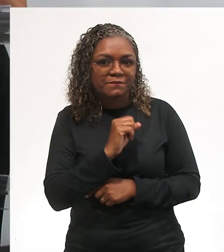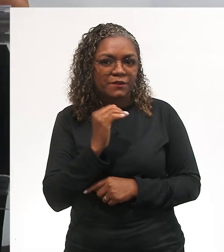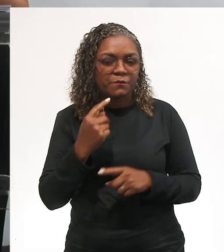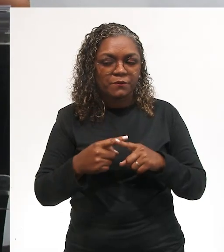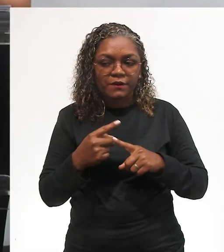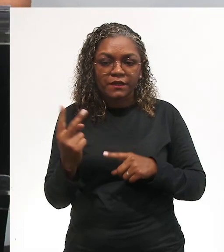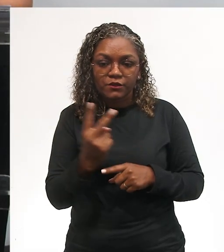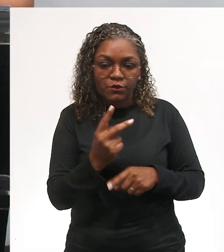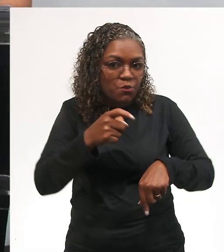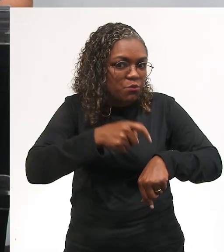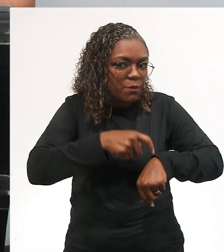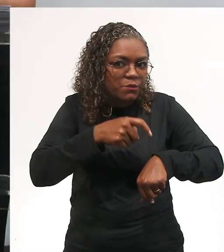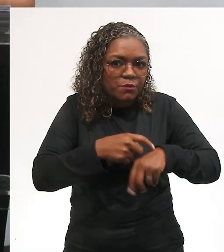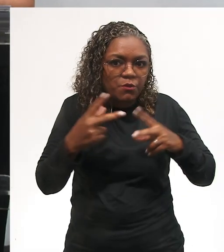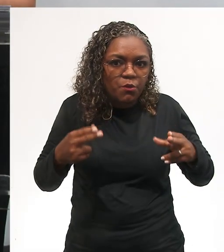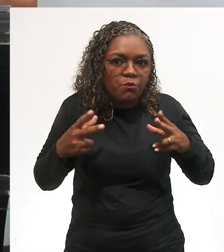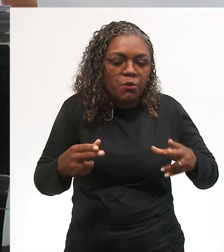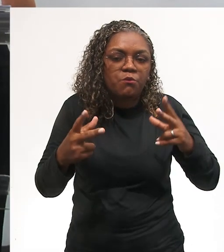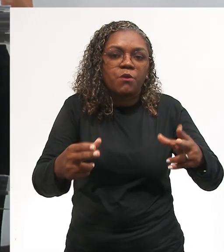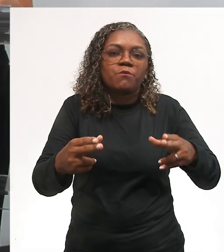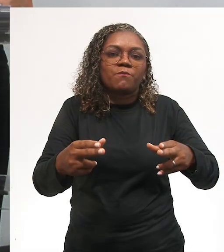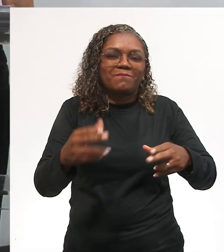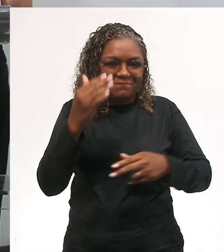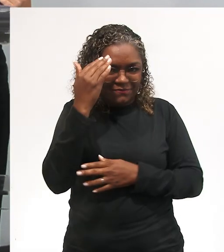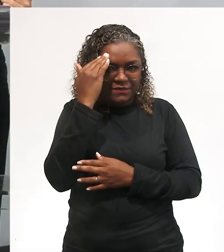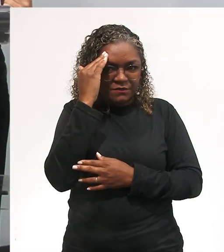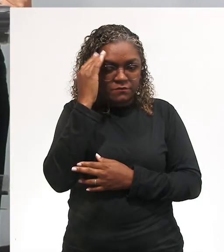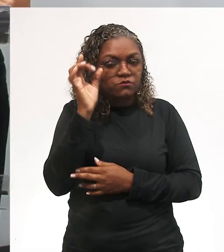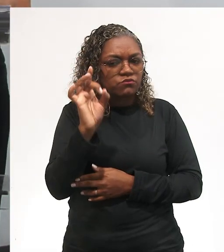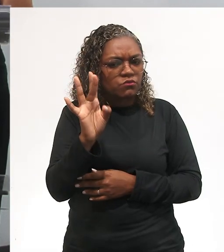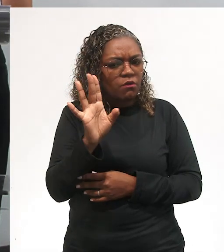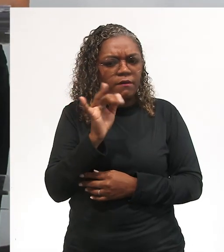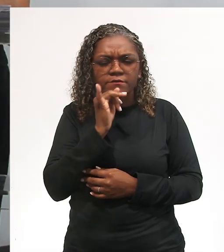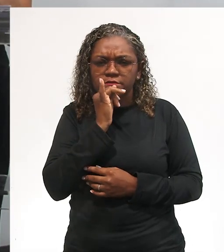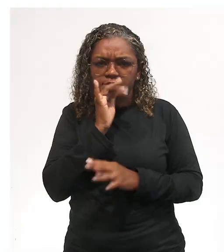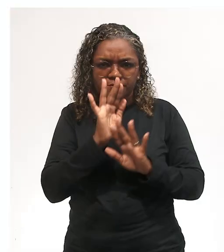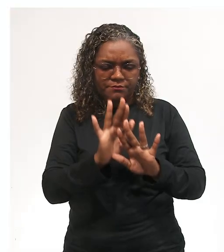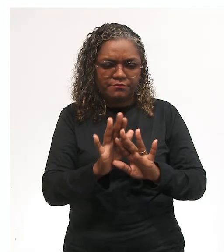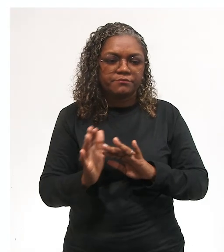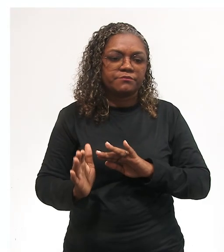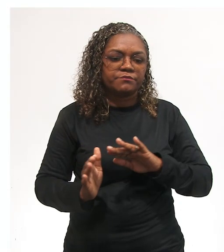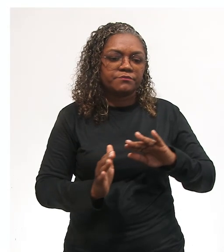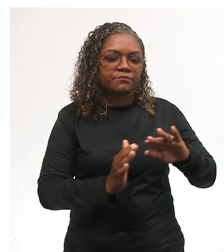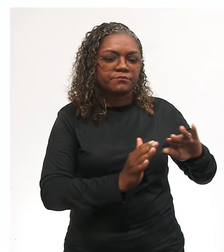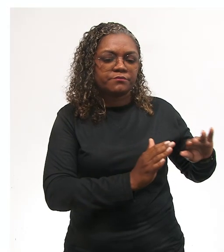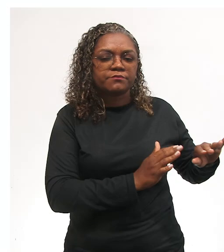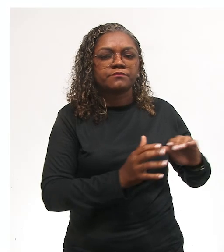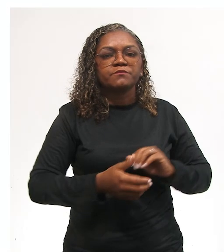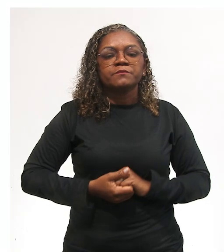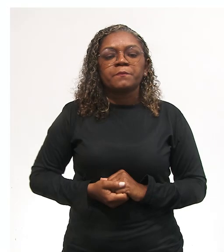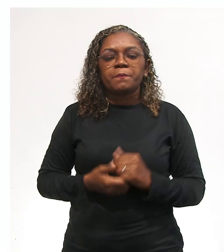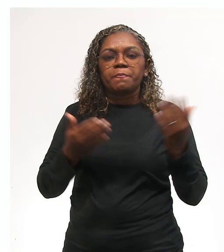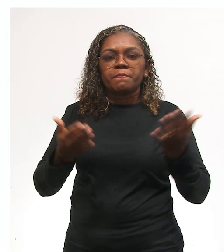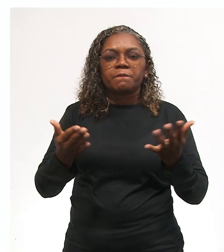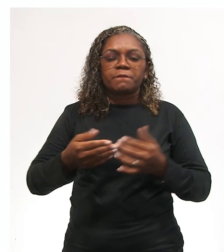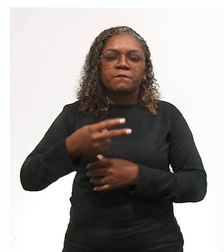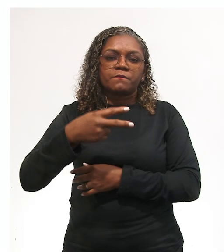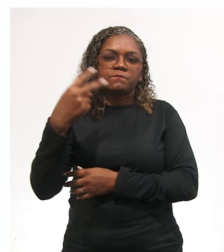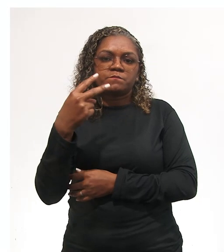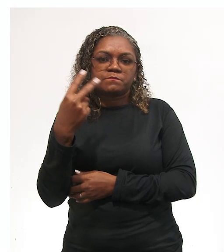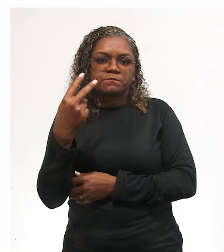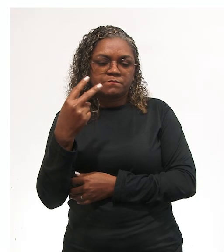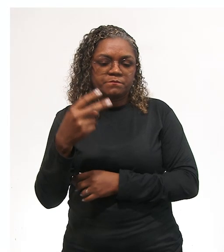funcionário também faz o mesmo tempo. Então, eles seguem a mesma proporção, ok? No segundo exemplo que temos aqui,